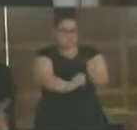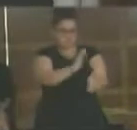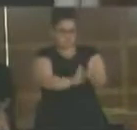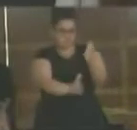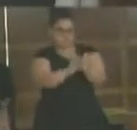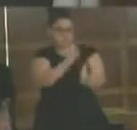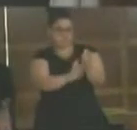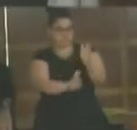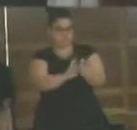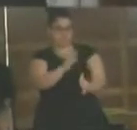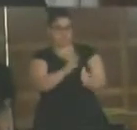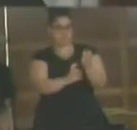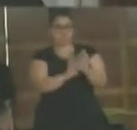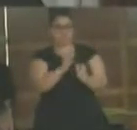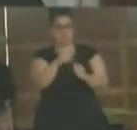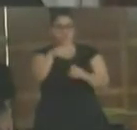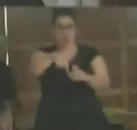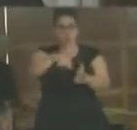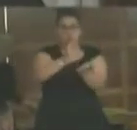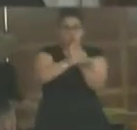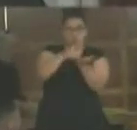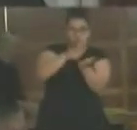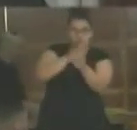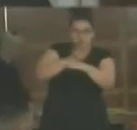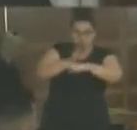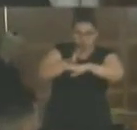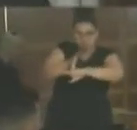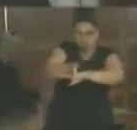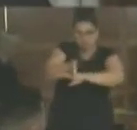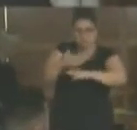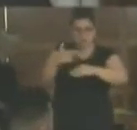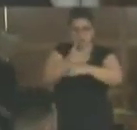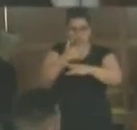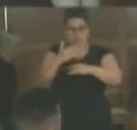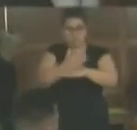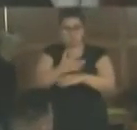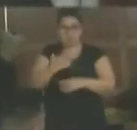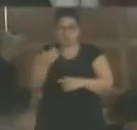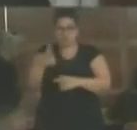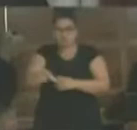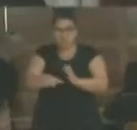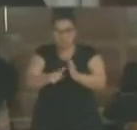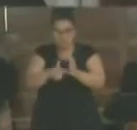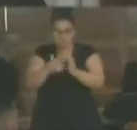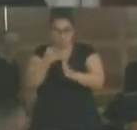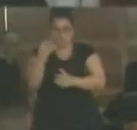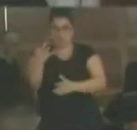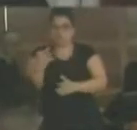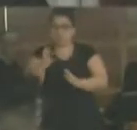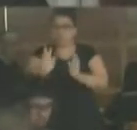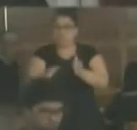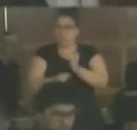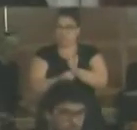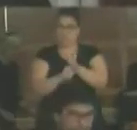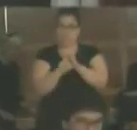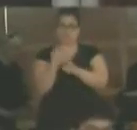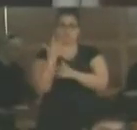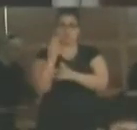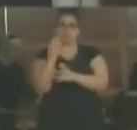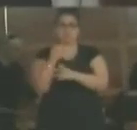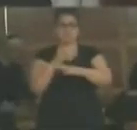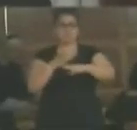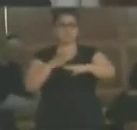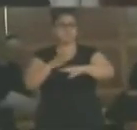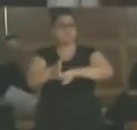gente. Não é numa ruazinha sem saída, não. Queima no trevo. Pô, pelo amor de Deus. Invadiram